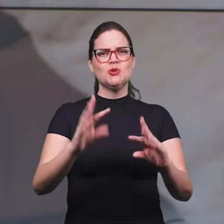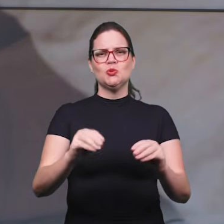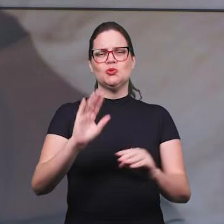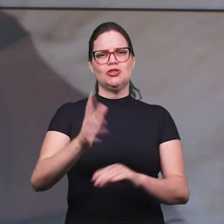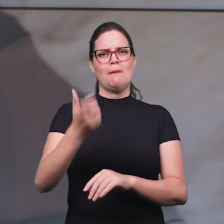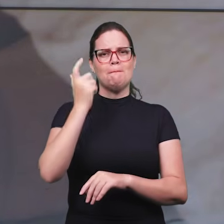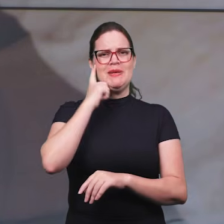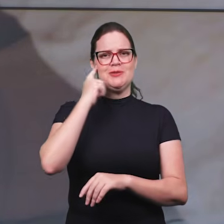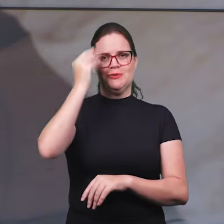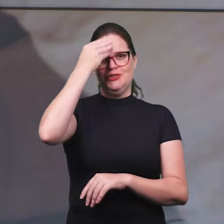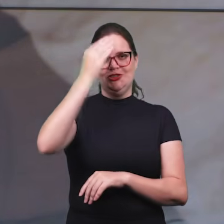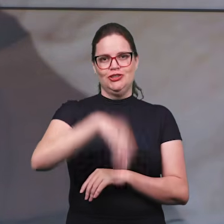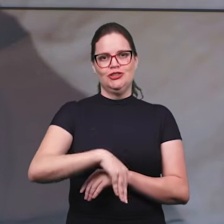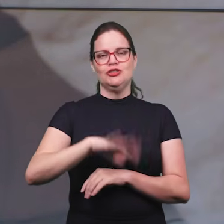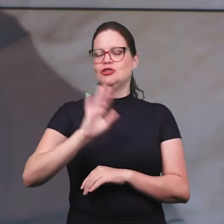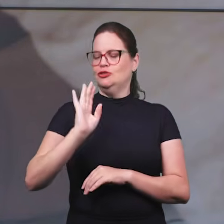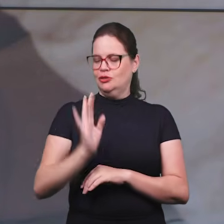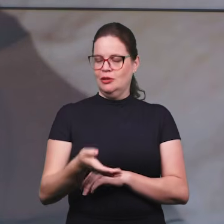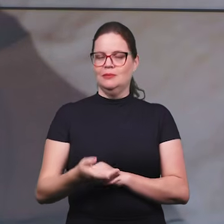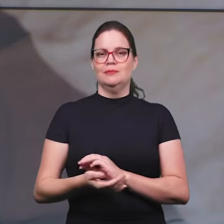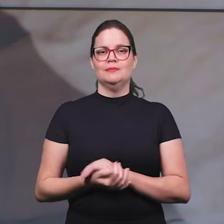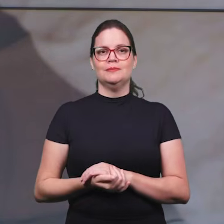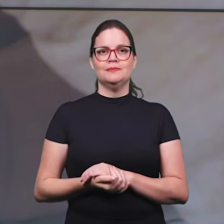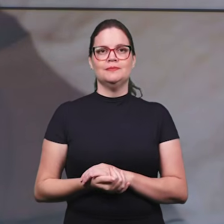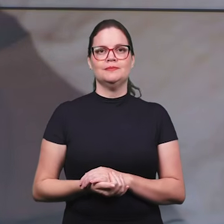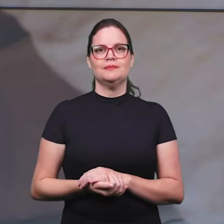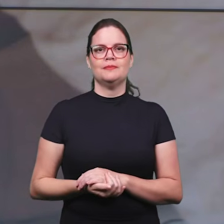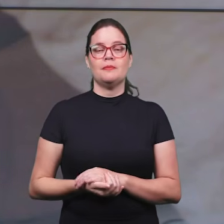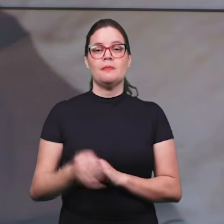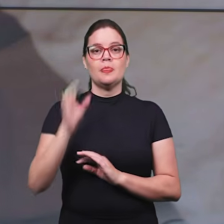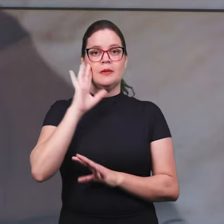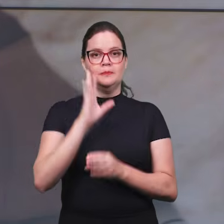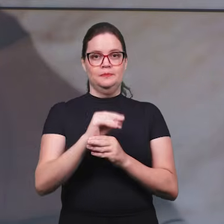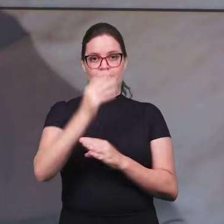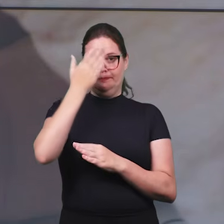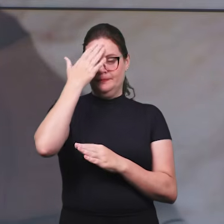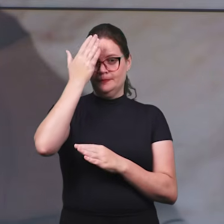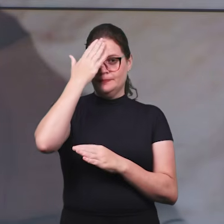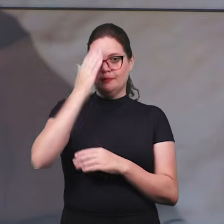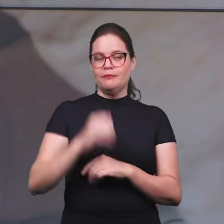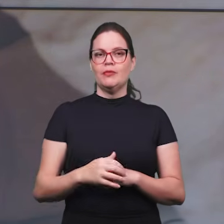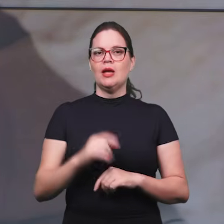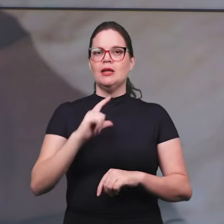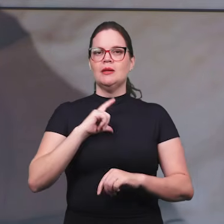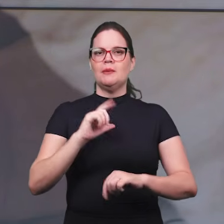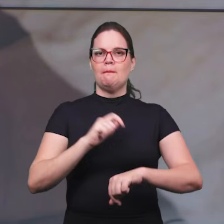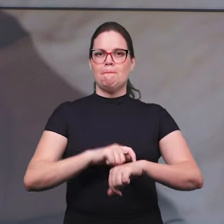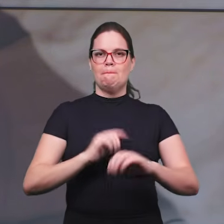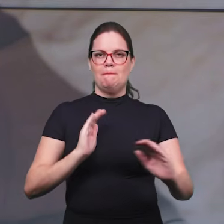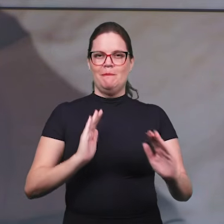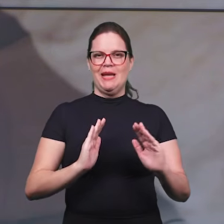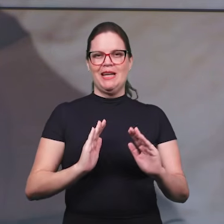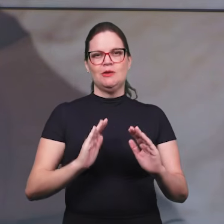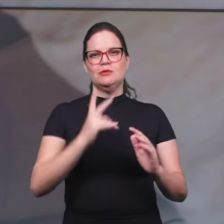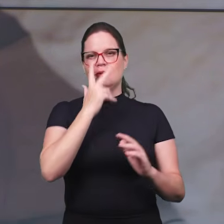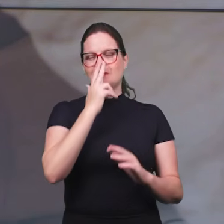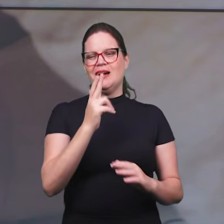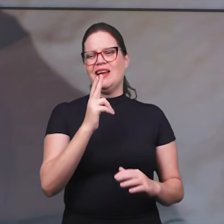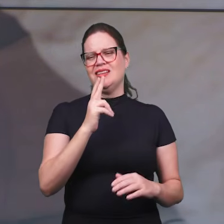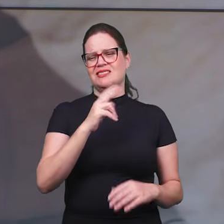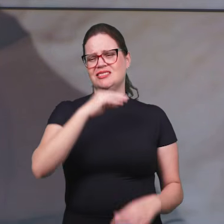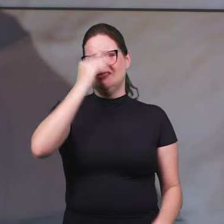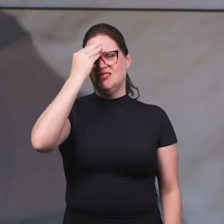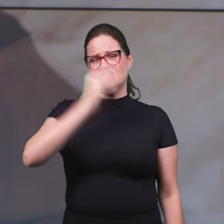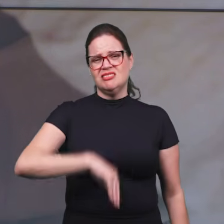todo concurseiro já pensou em desistir em algum momento, tá? Entenda isso. Momentos de desânimo, tá? De